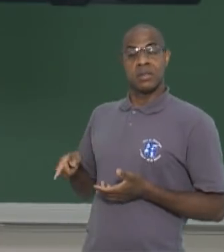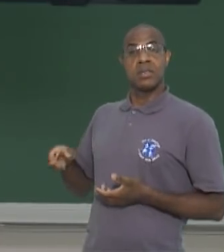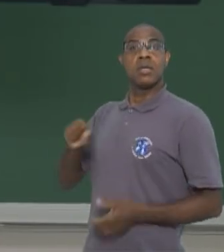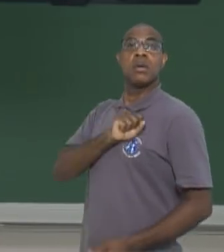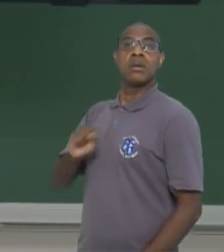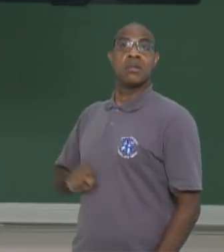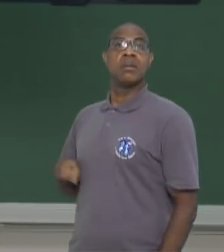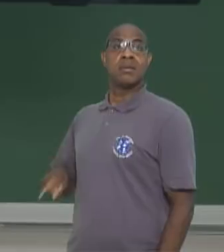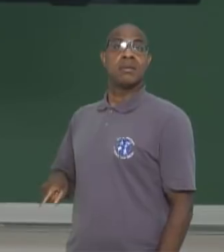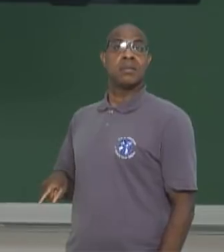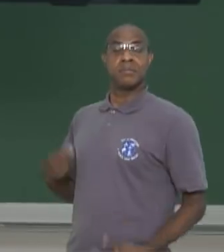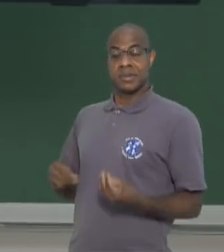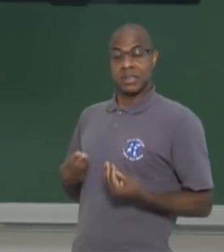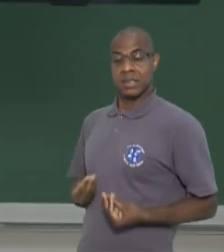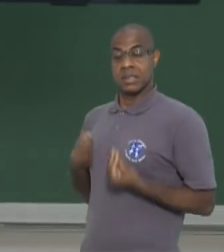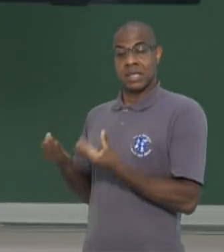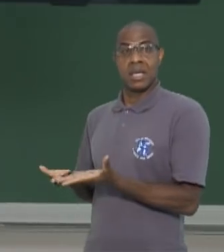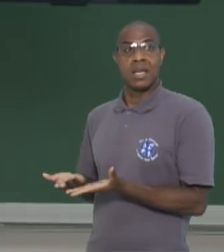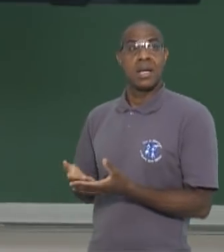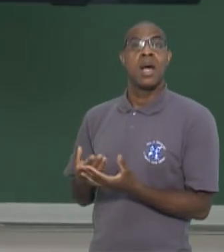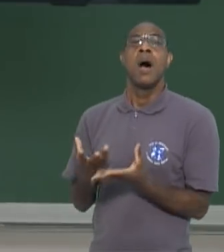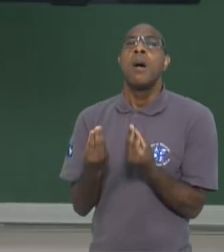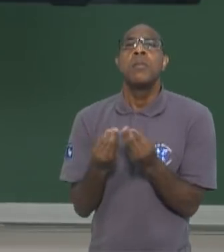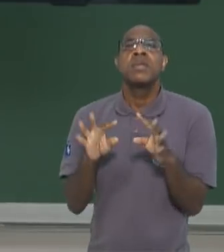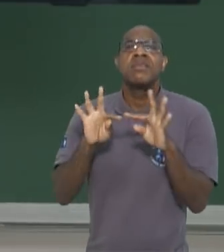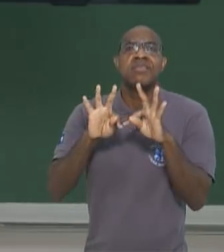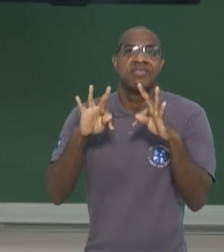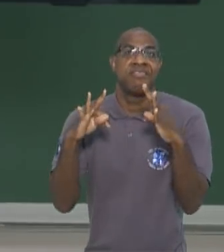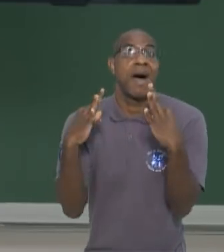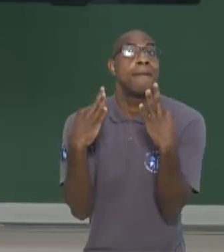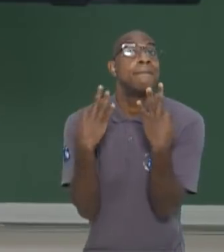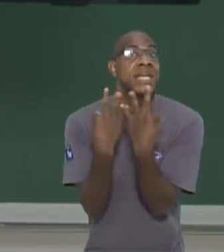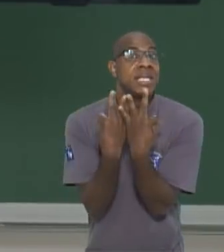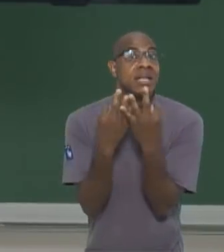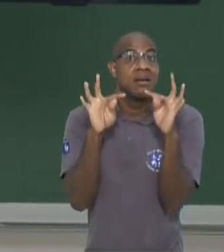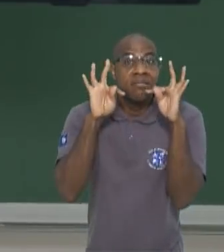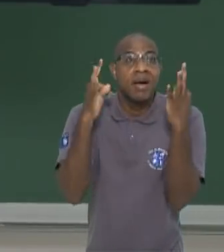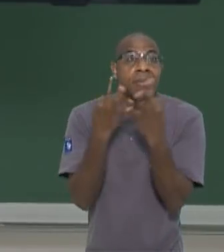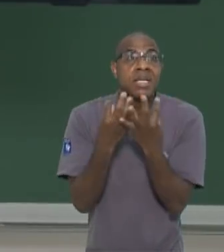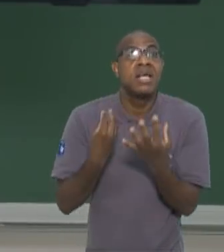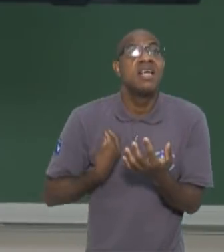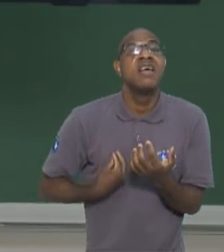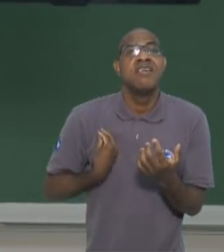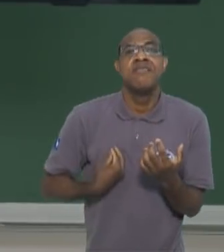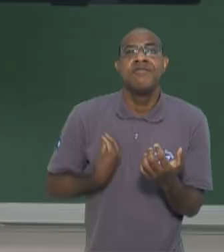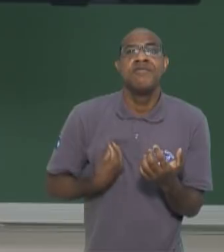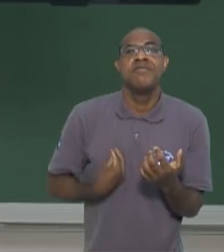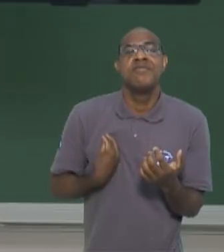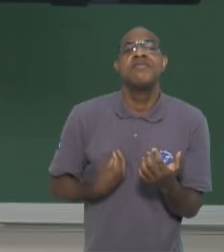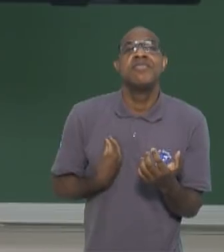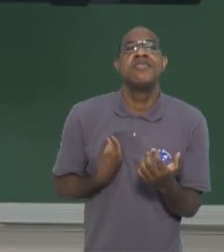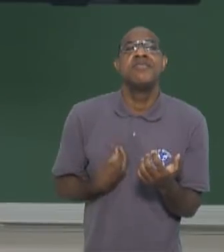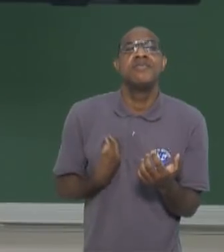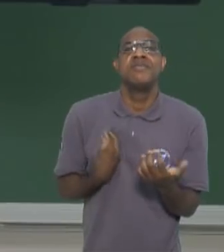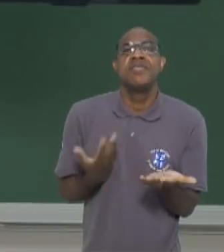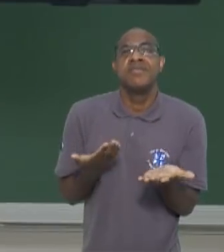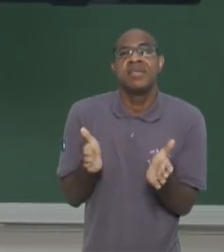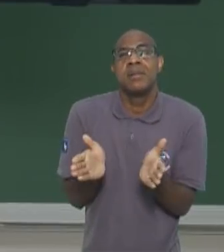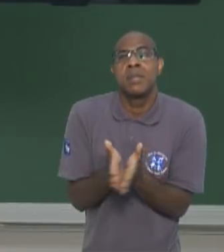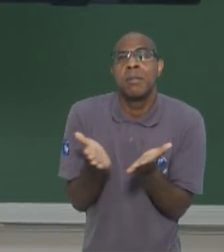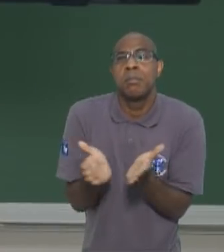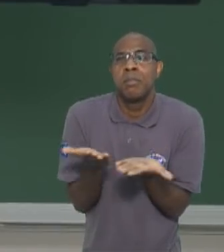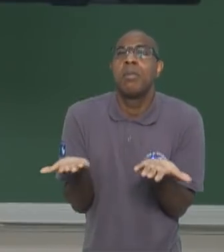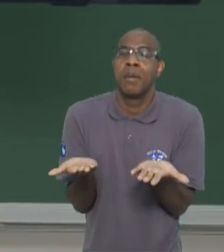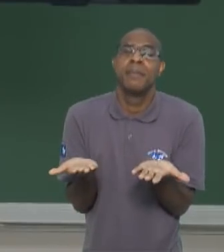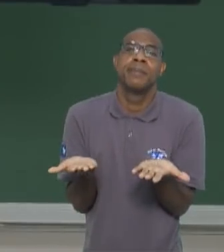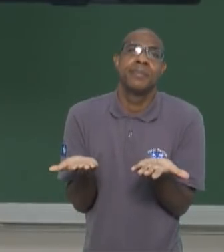para os servos. Então, muitas famílias de camponês viviam com o mínimo do mínimo. Né? Mal dava para a subsistência